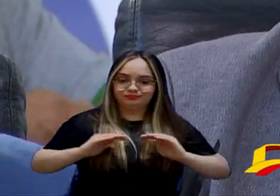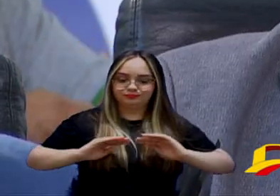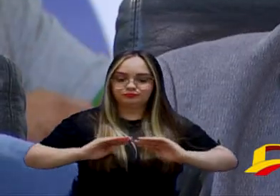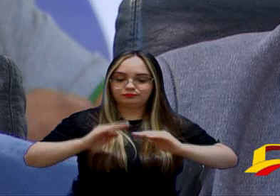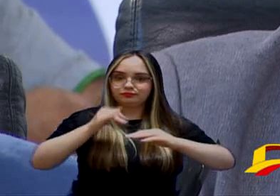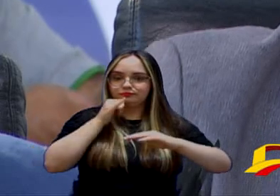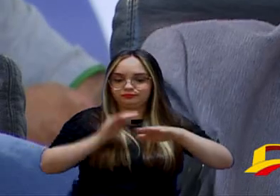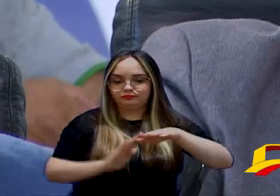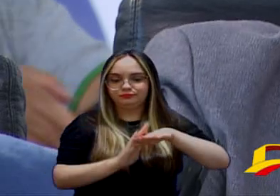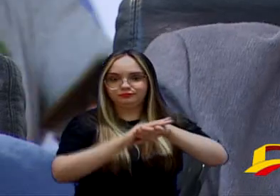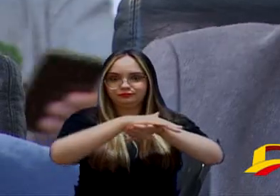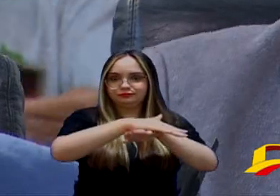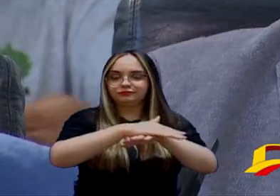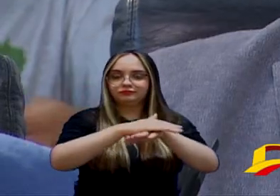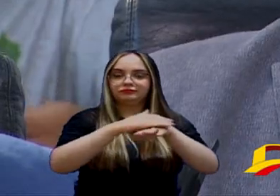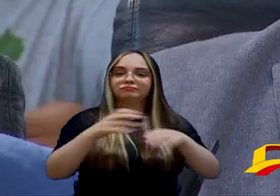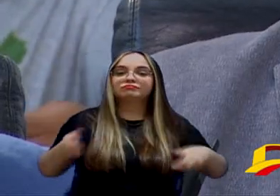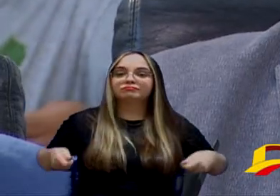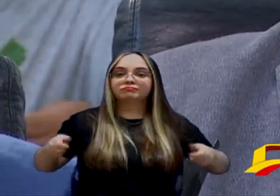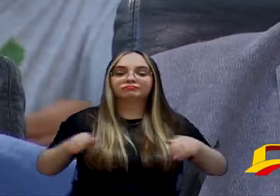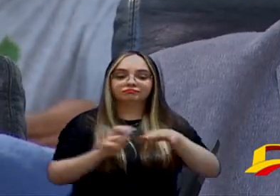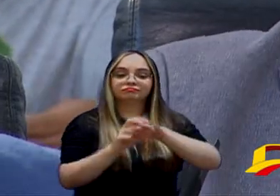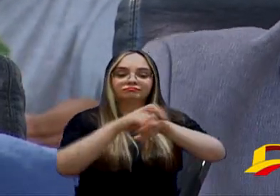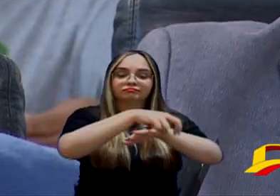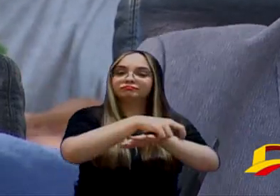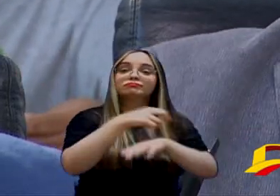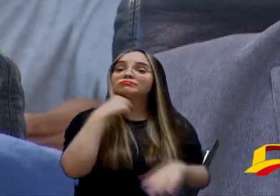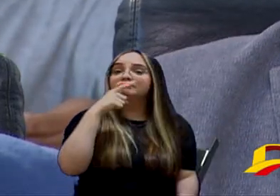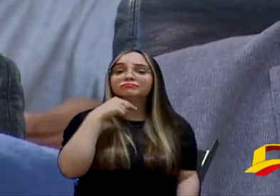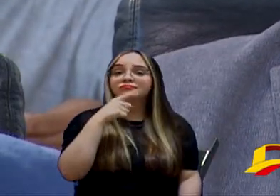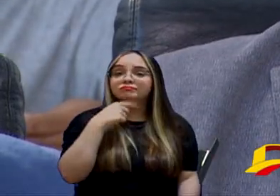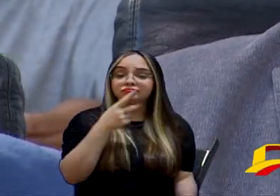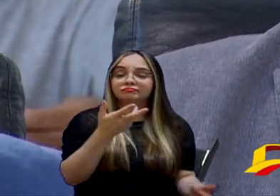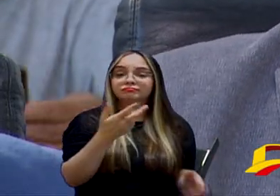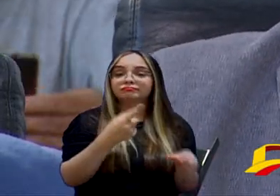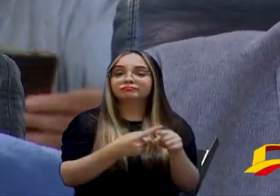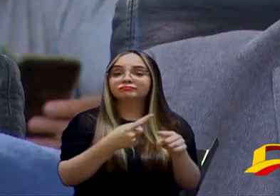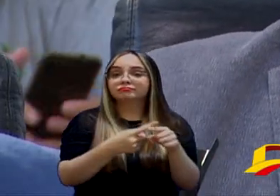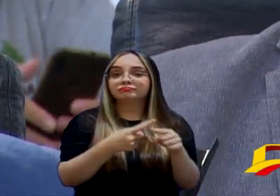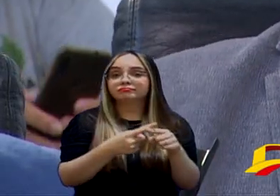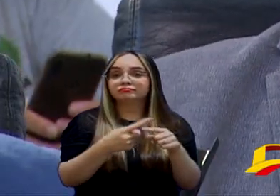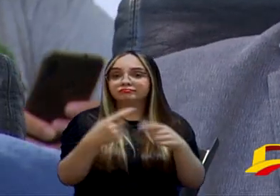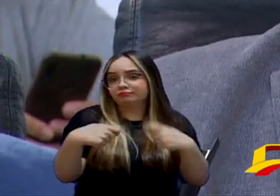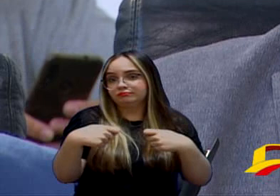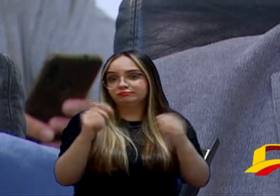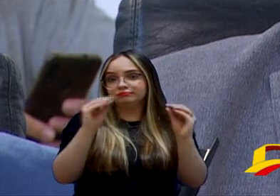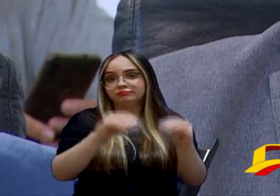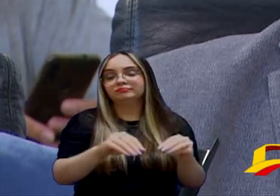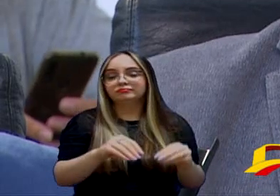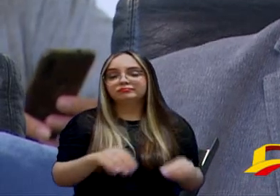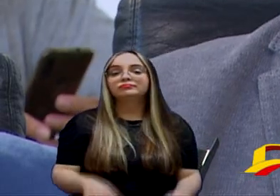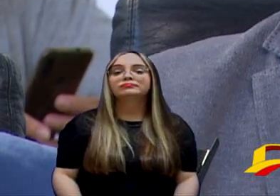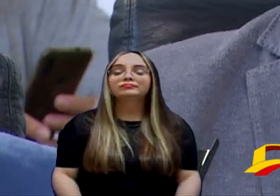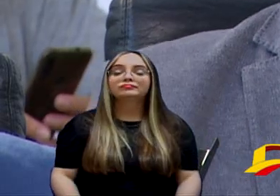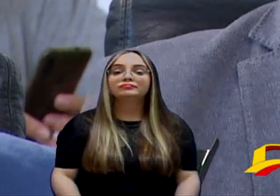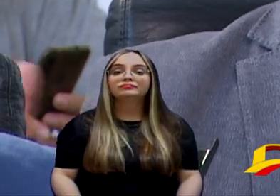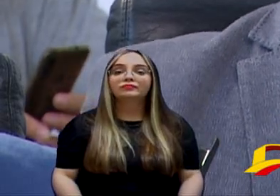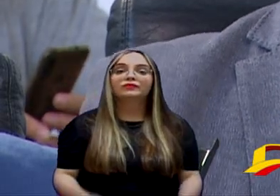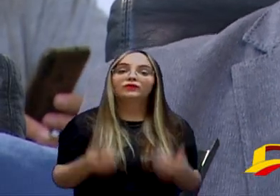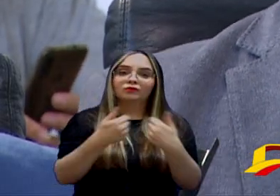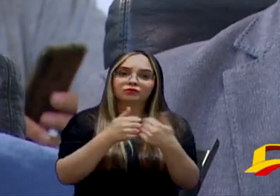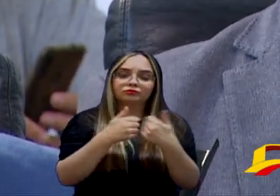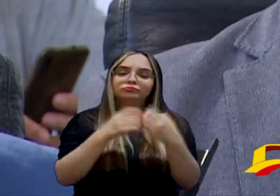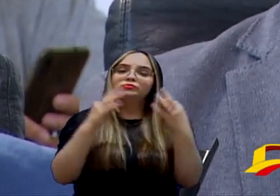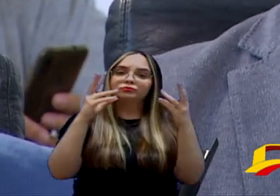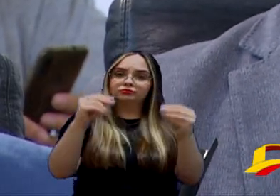possa subir com a sua cadeira de roda e ficar ali no abrigo aguardando o transporte coletivo que vem né todos eles são acessíveis né Graças a Deus né